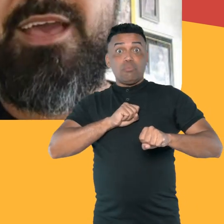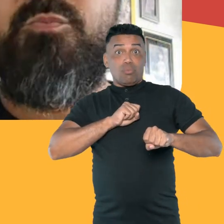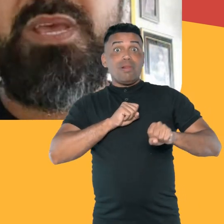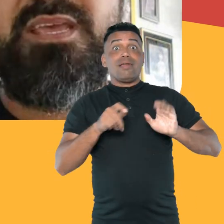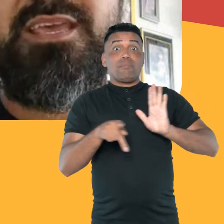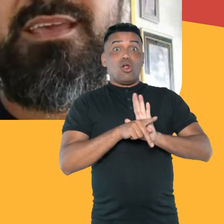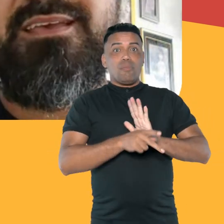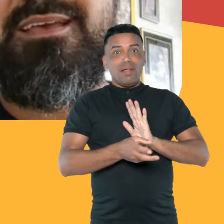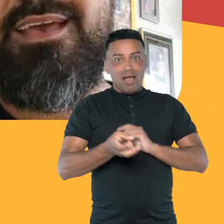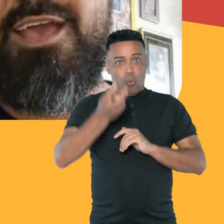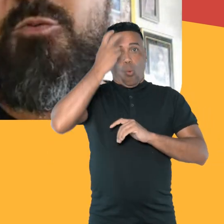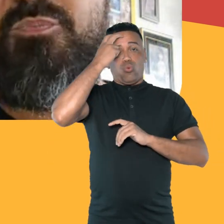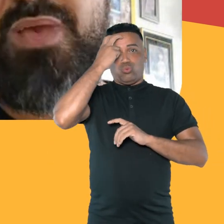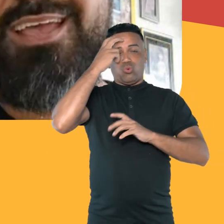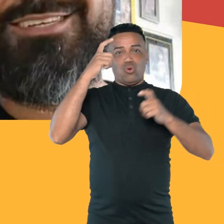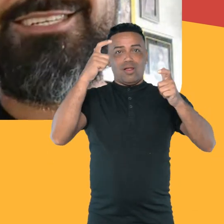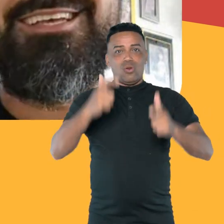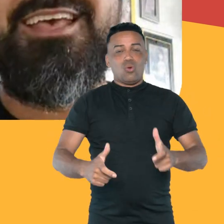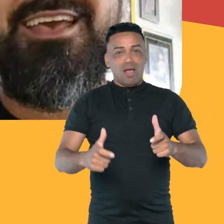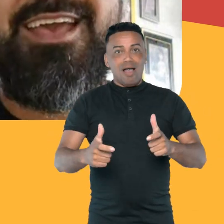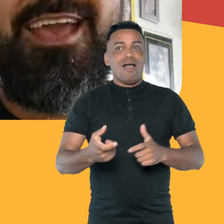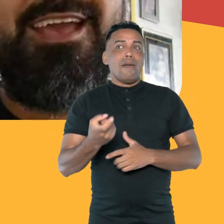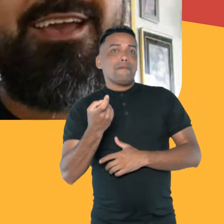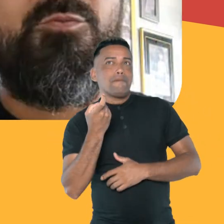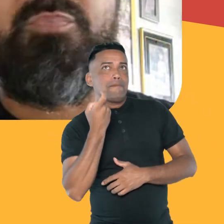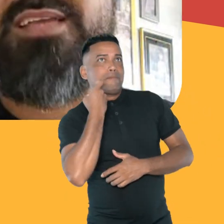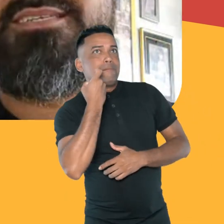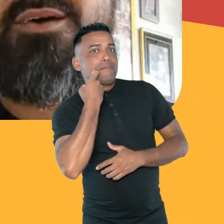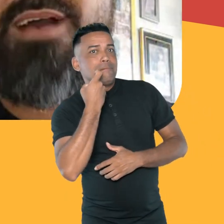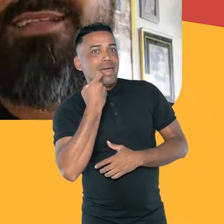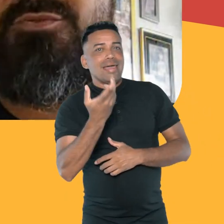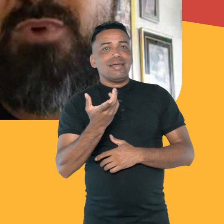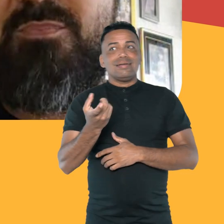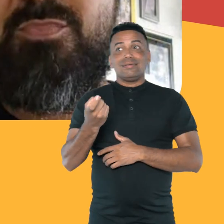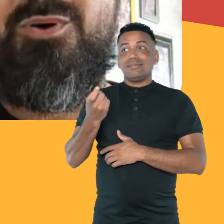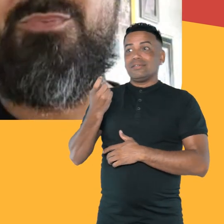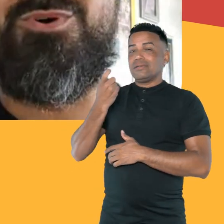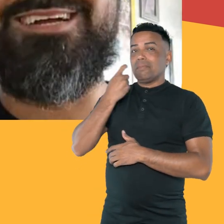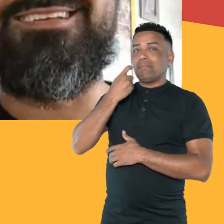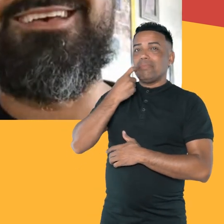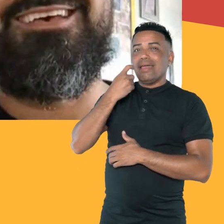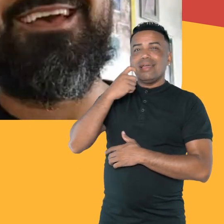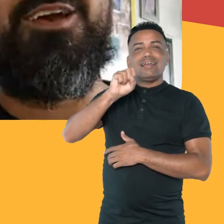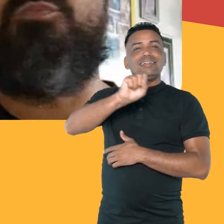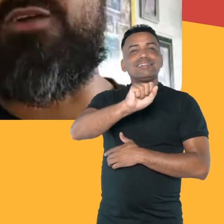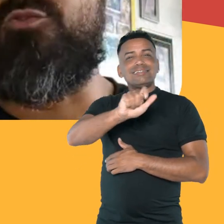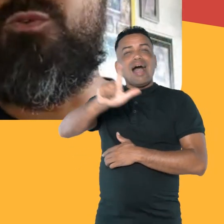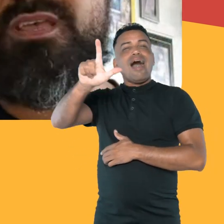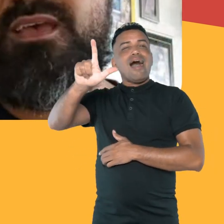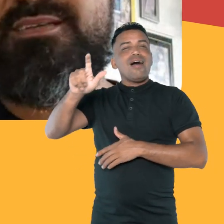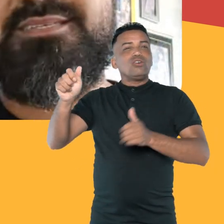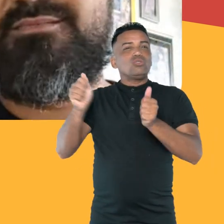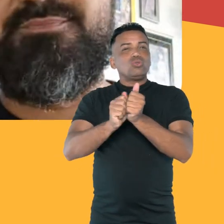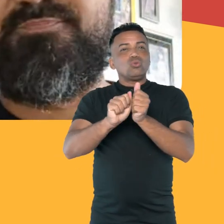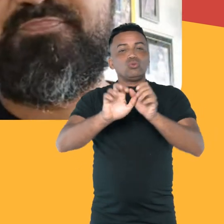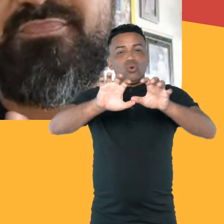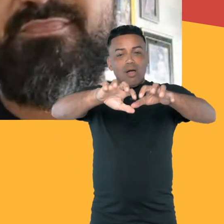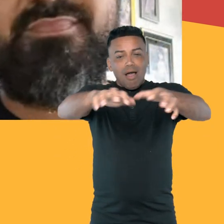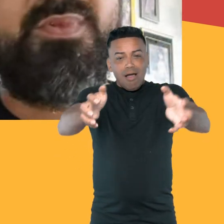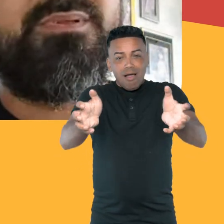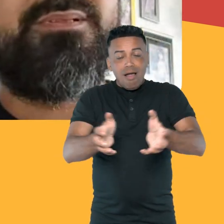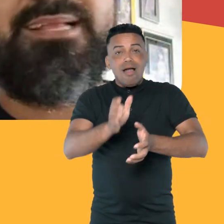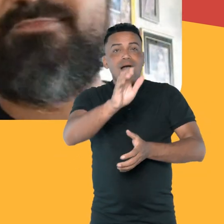né? É o piqui, é o peixe salgado com abóbora, é o baru, que é